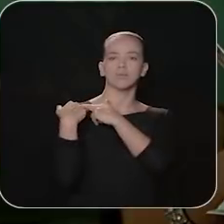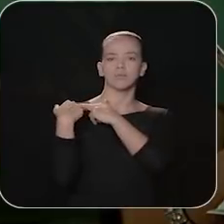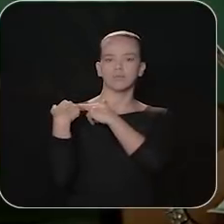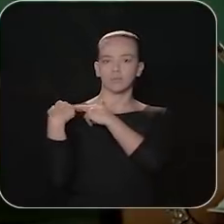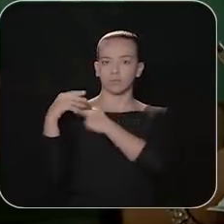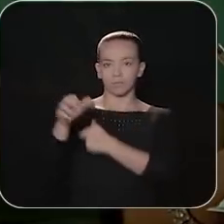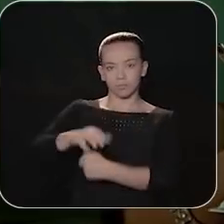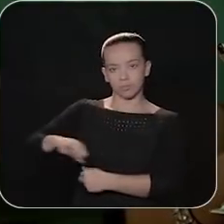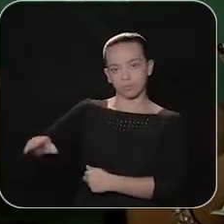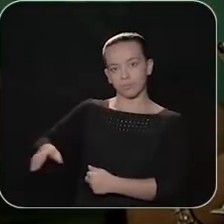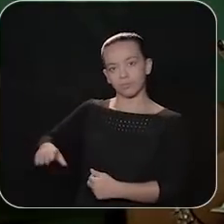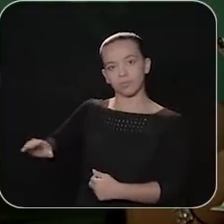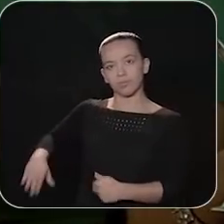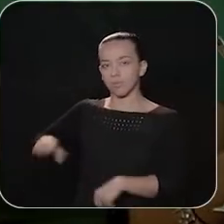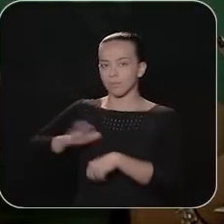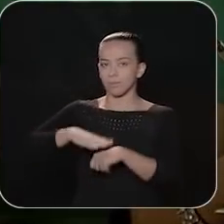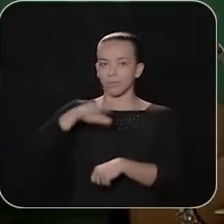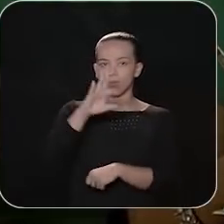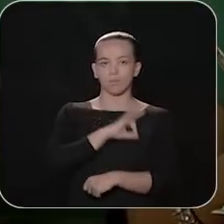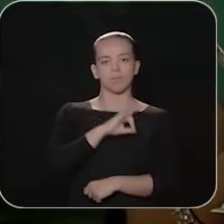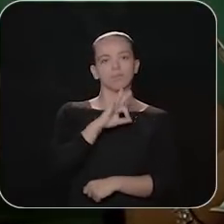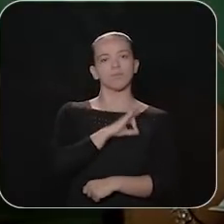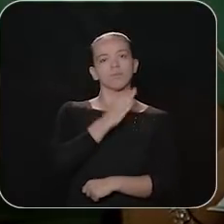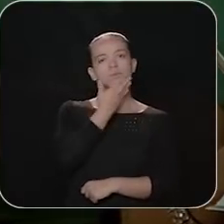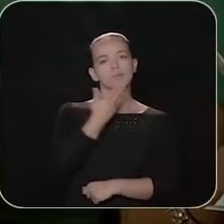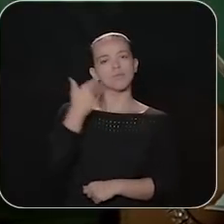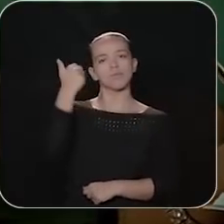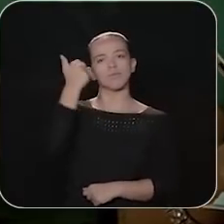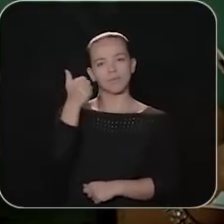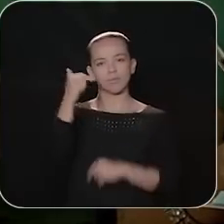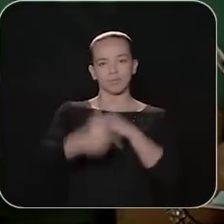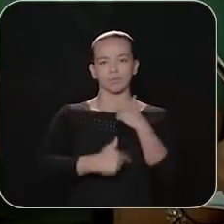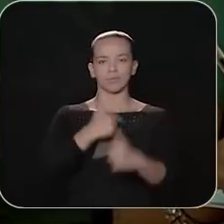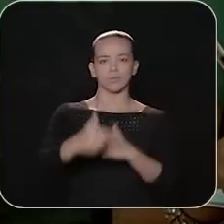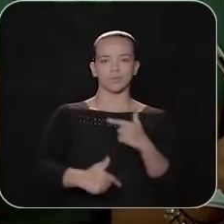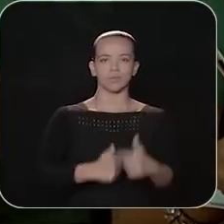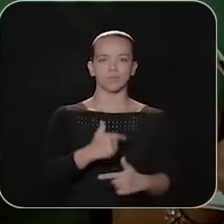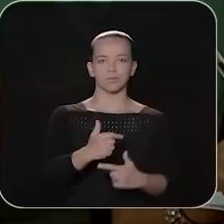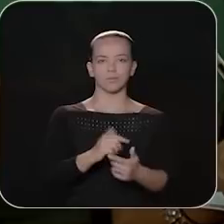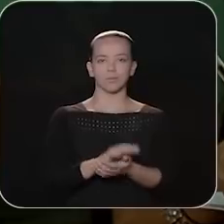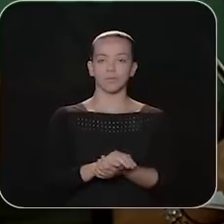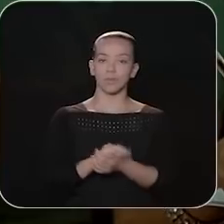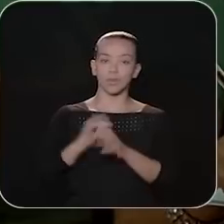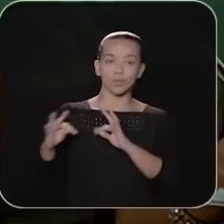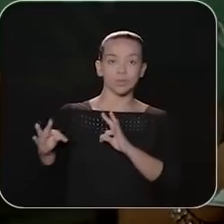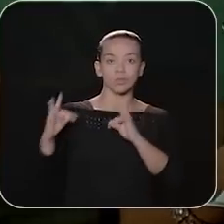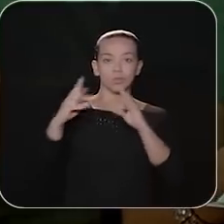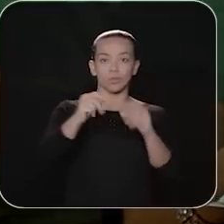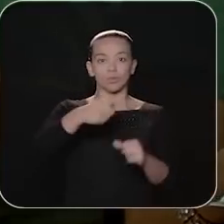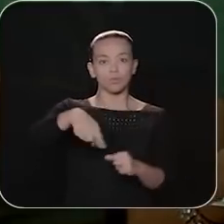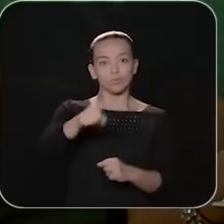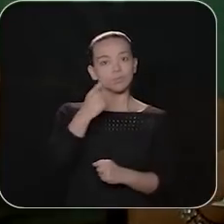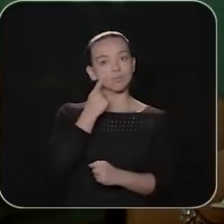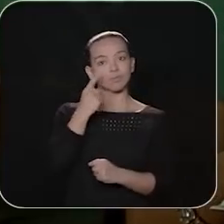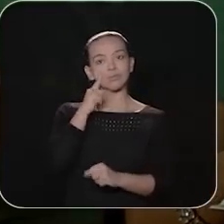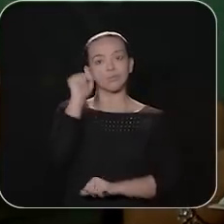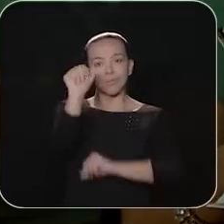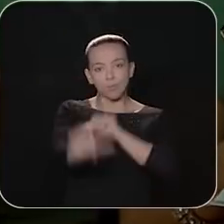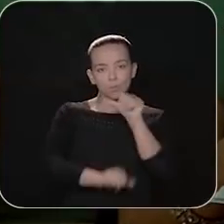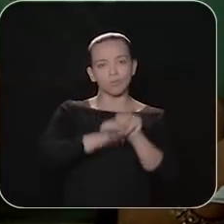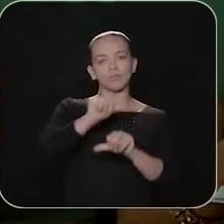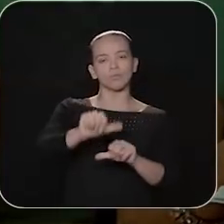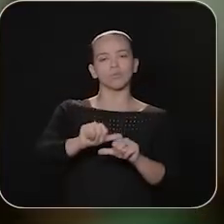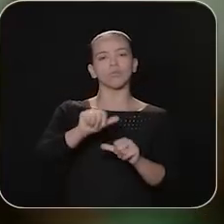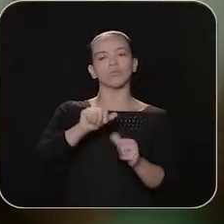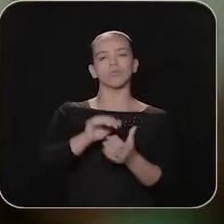esperança. Nos últimos 3 anos eu vi uma universidade estadual ser entregue em Campo Grande, vi a educação andar para frente